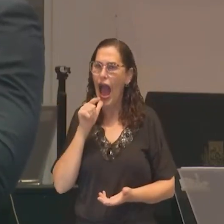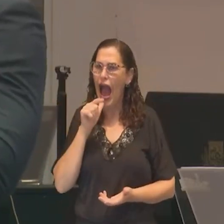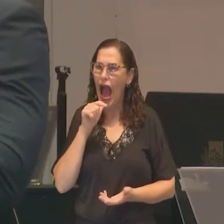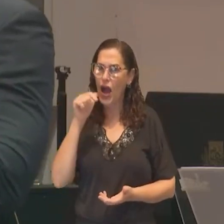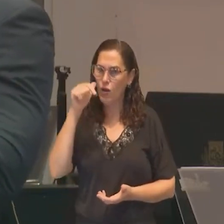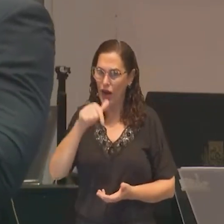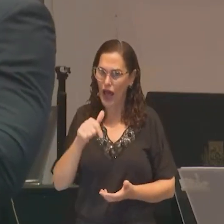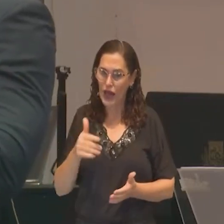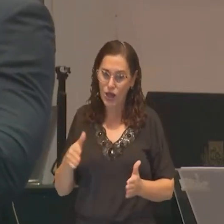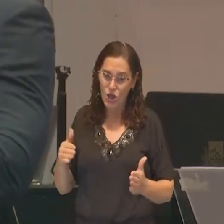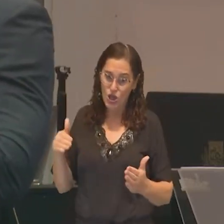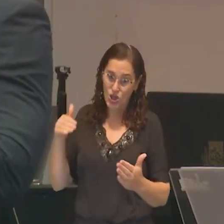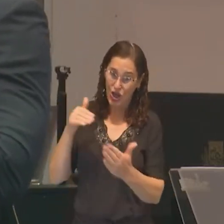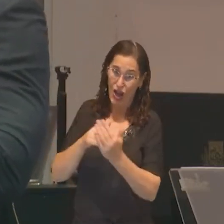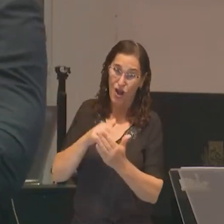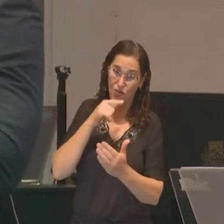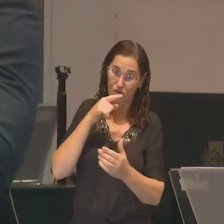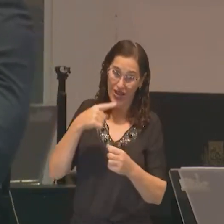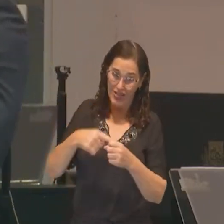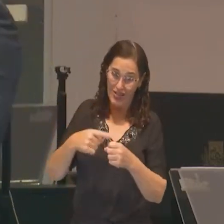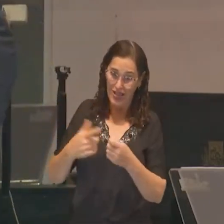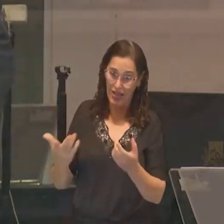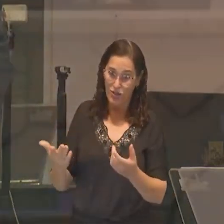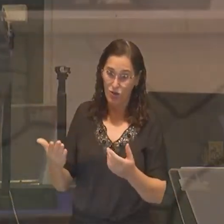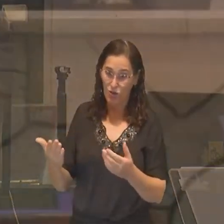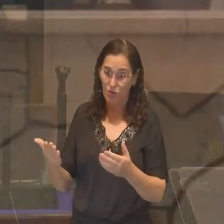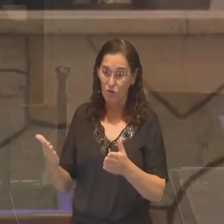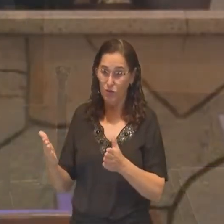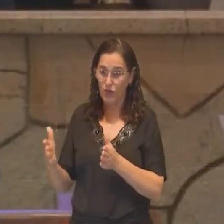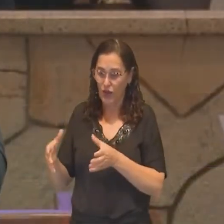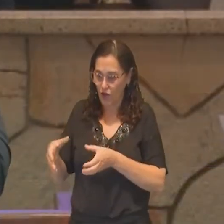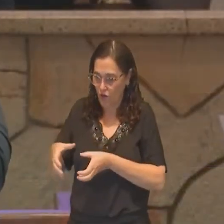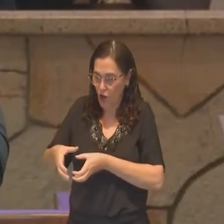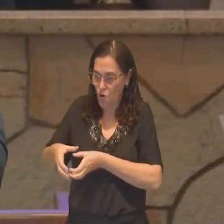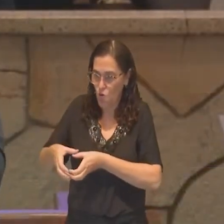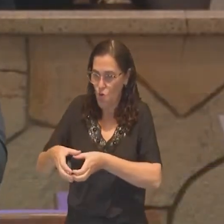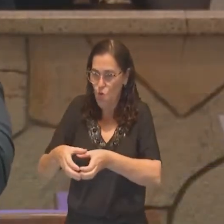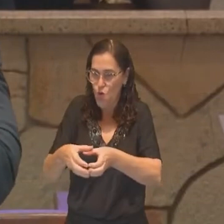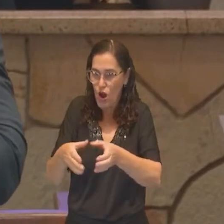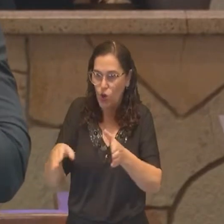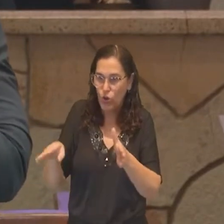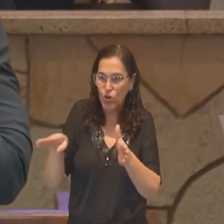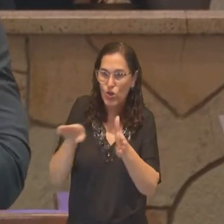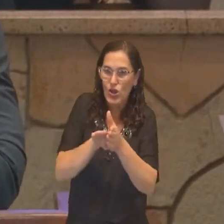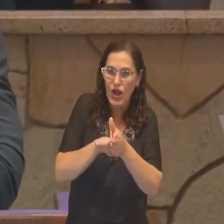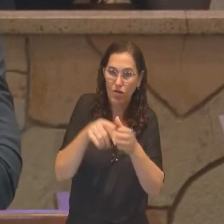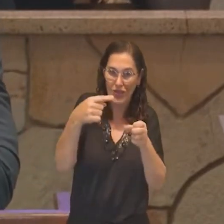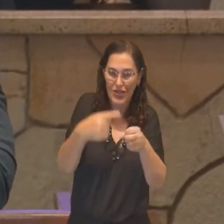minerais que chegavam àquela cidade, elas vinham em um aqueduto, e quando chegavam ali,